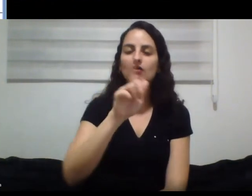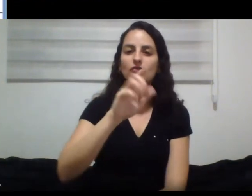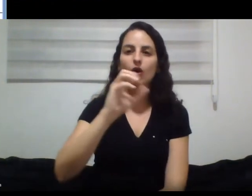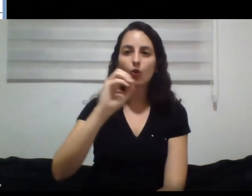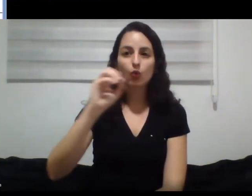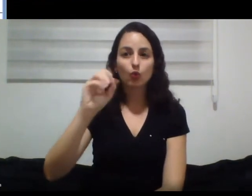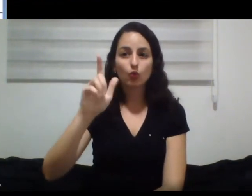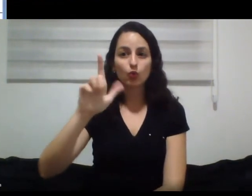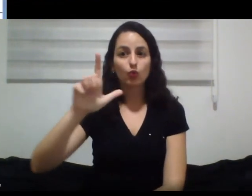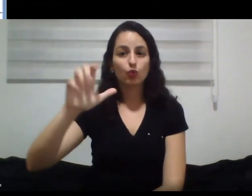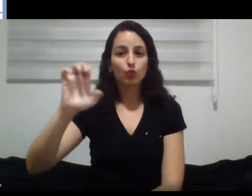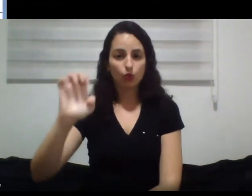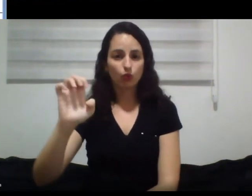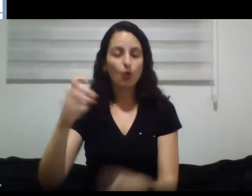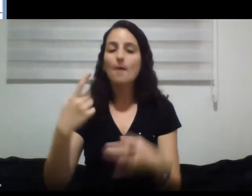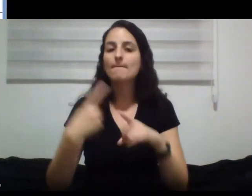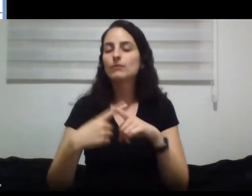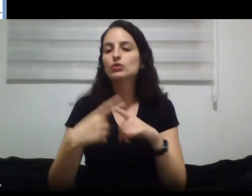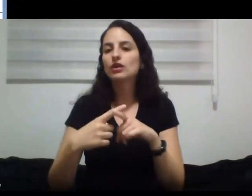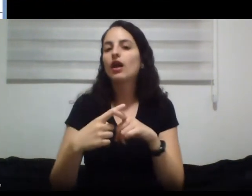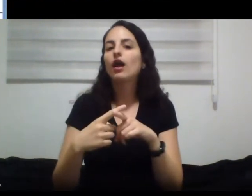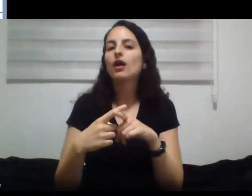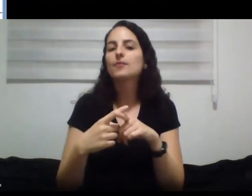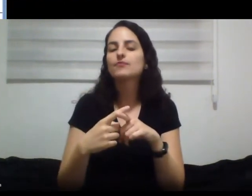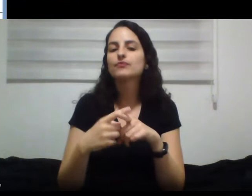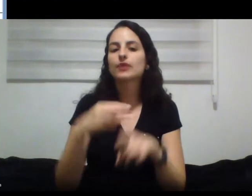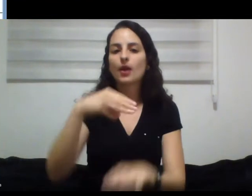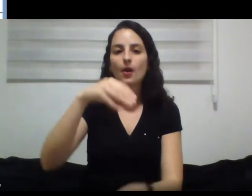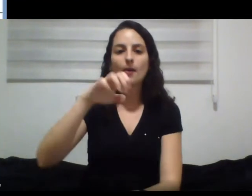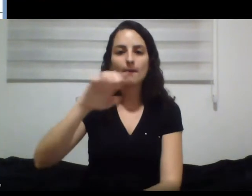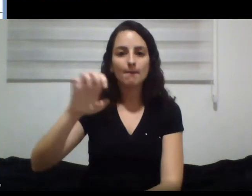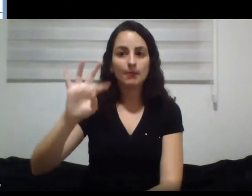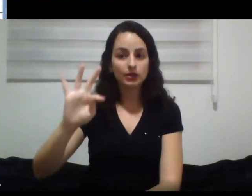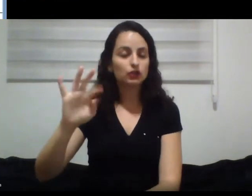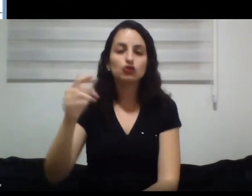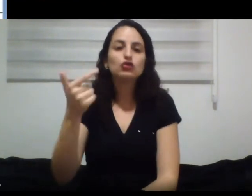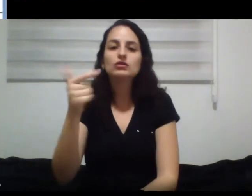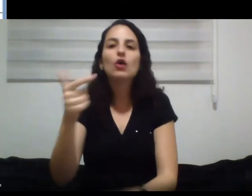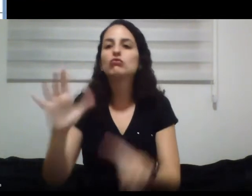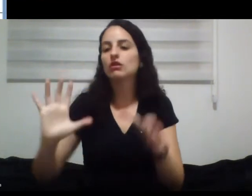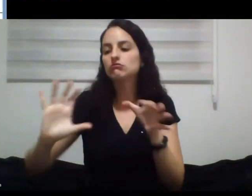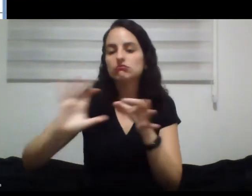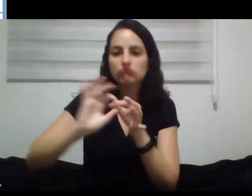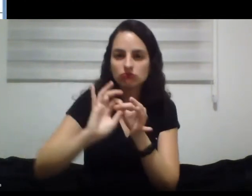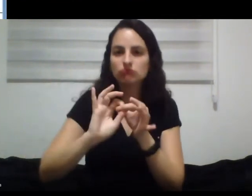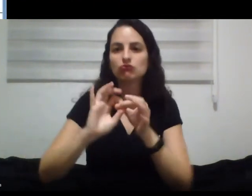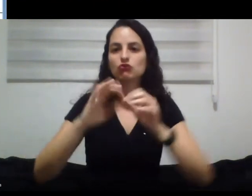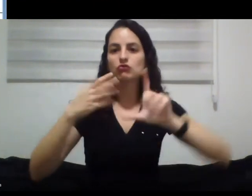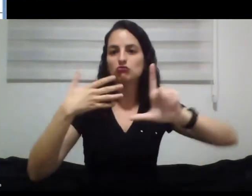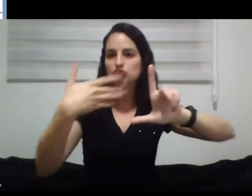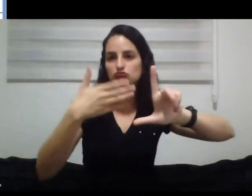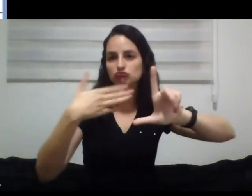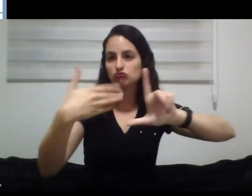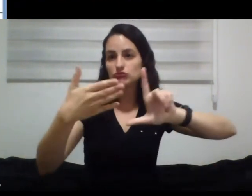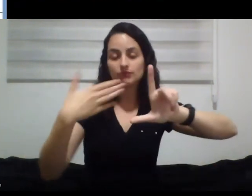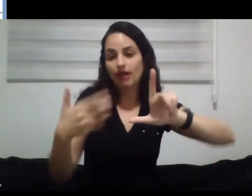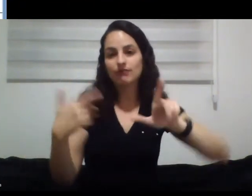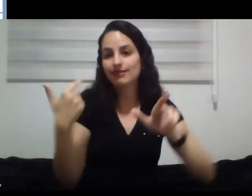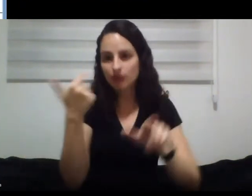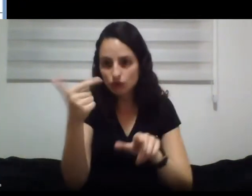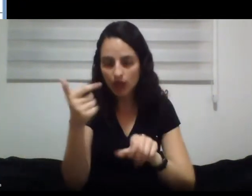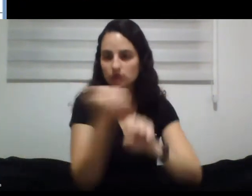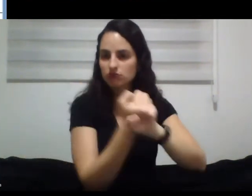que eu acho que aí compete avaliar. Né? A gente colocou uma tabelinha lá na sala de assessoria, comparando os dois.